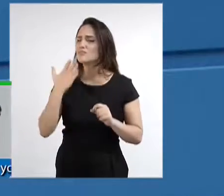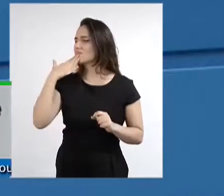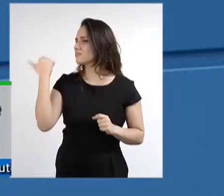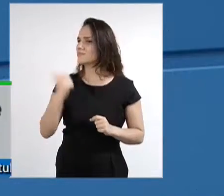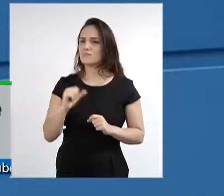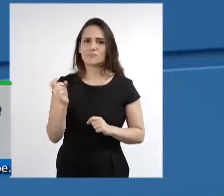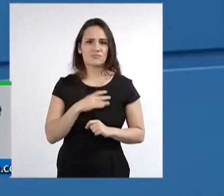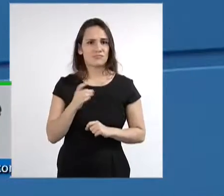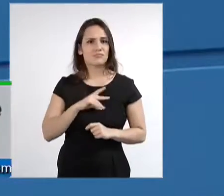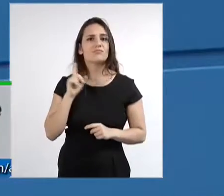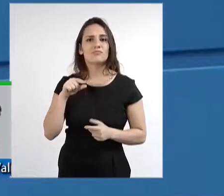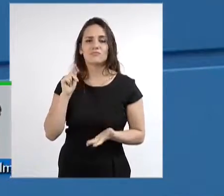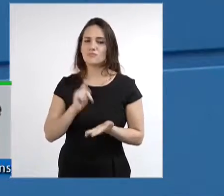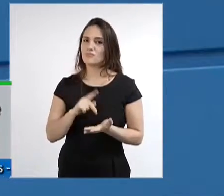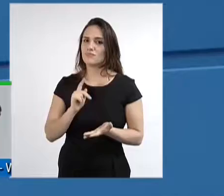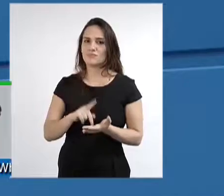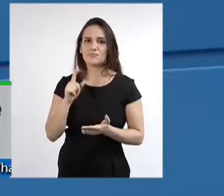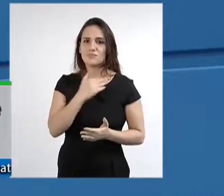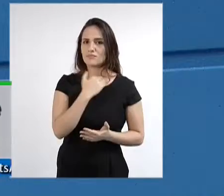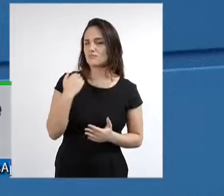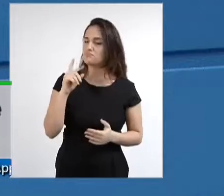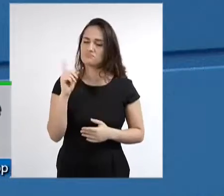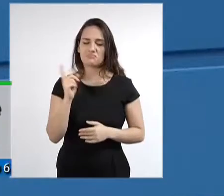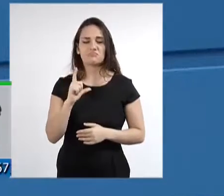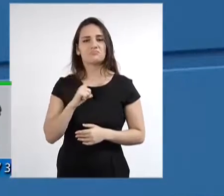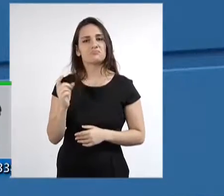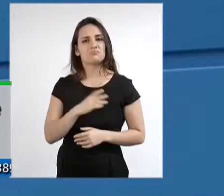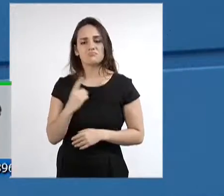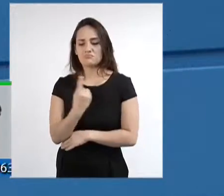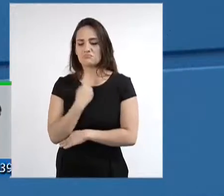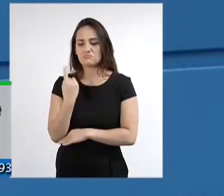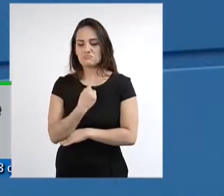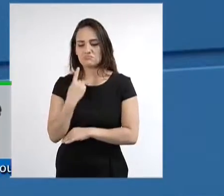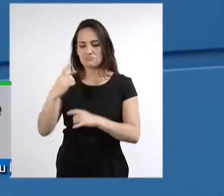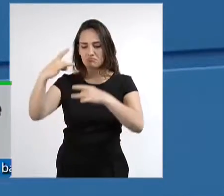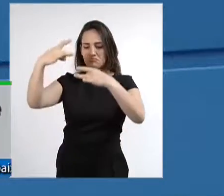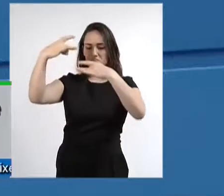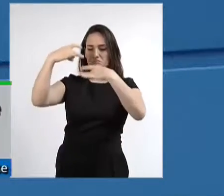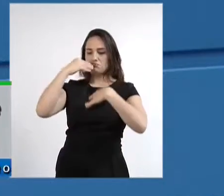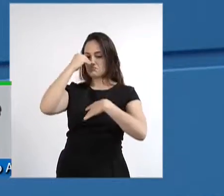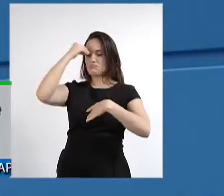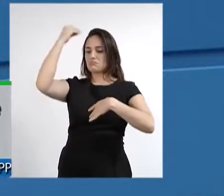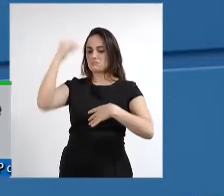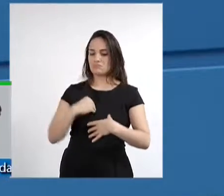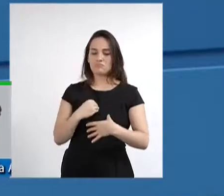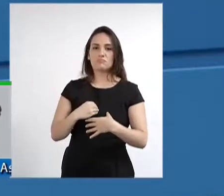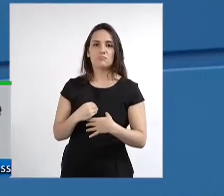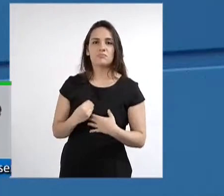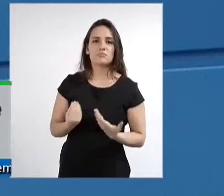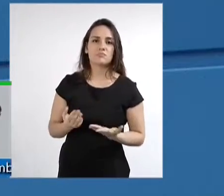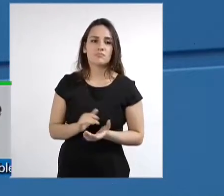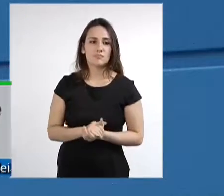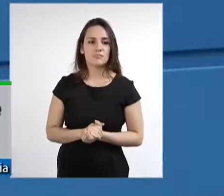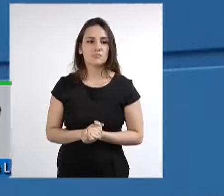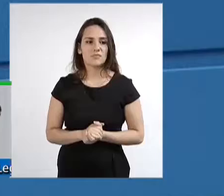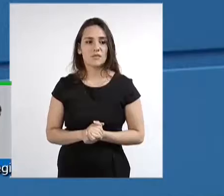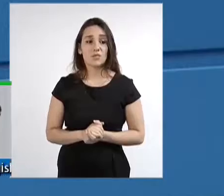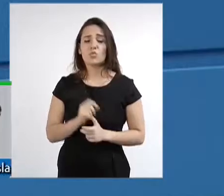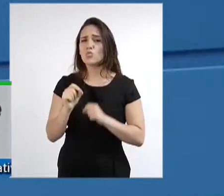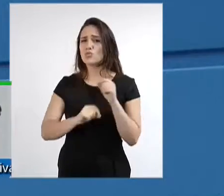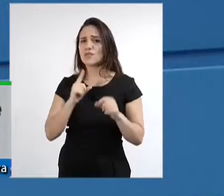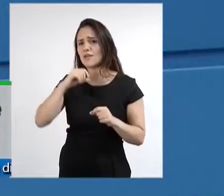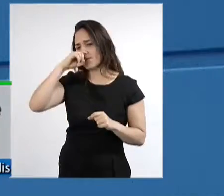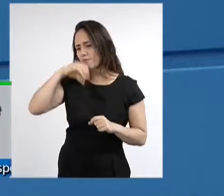idoso efetivamente não é a morte, é a solidão, é o abandono. E, na verdade, a